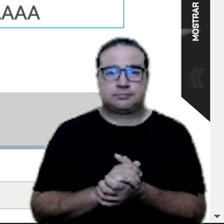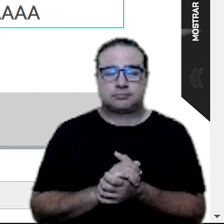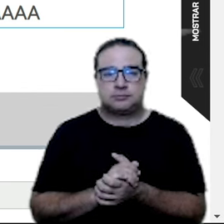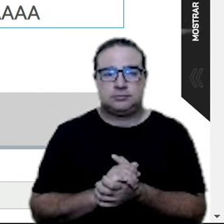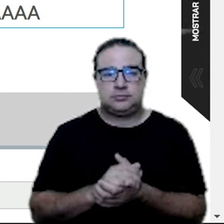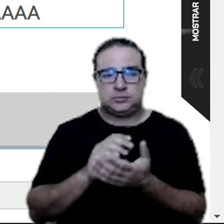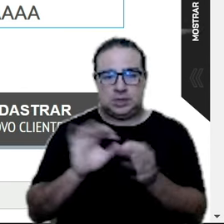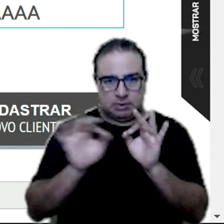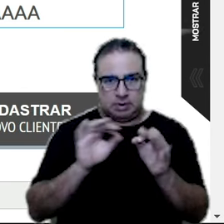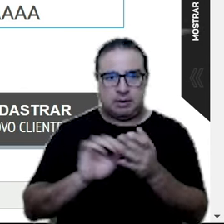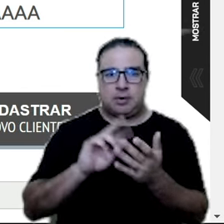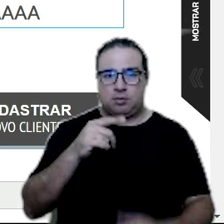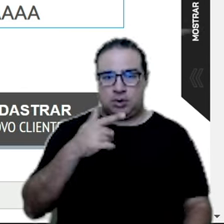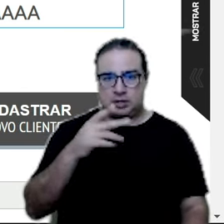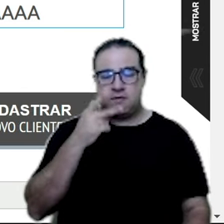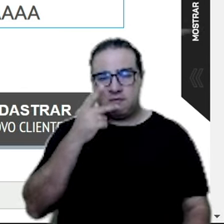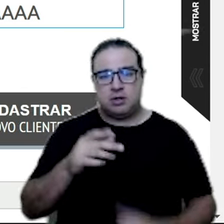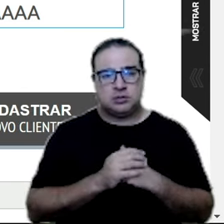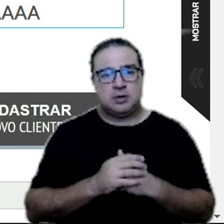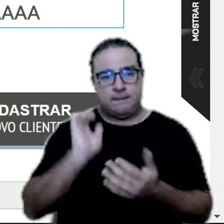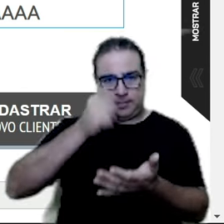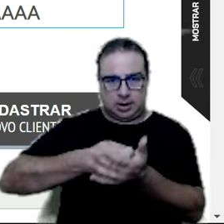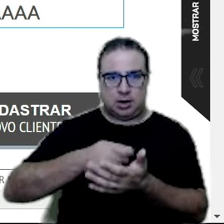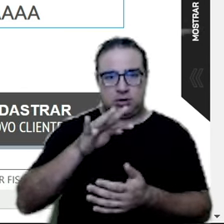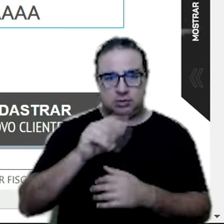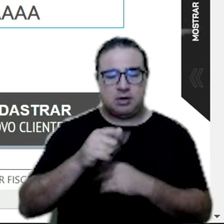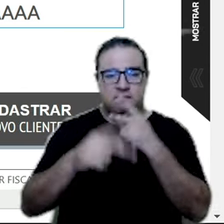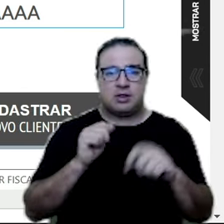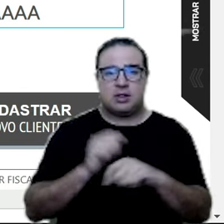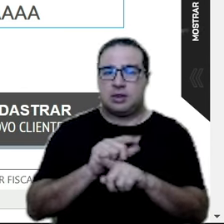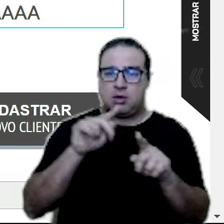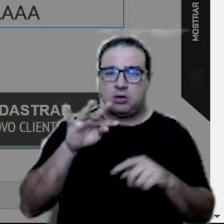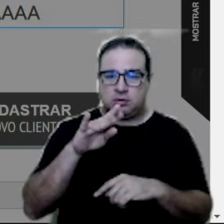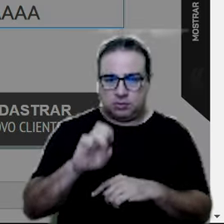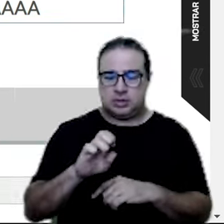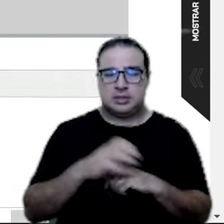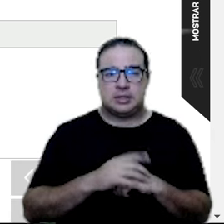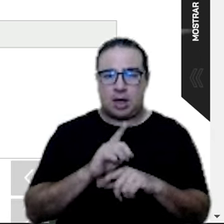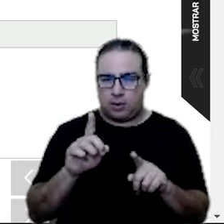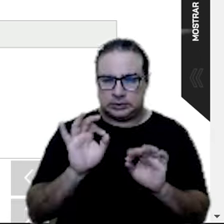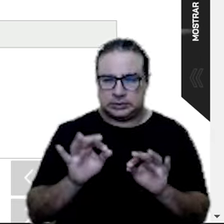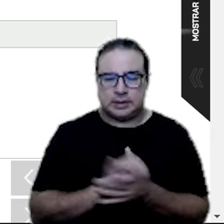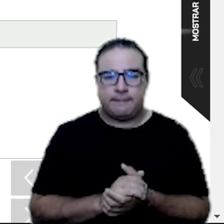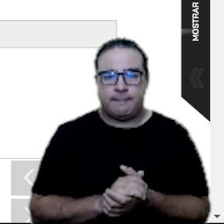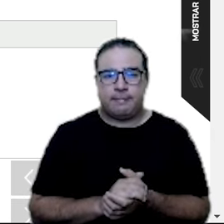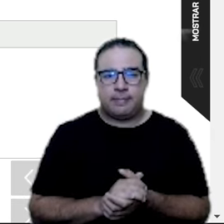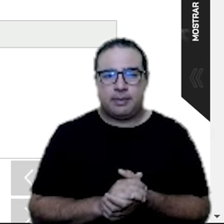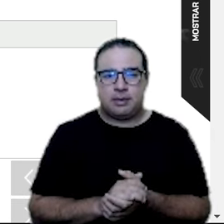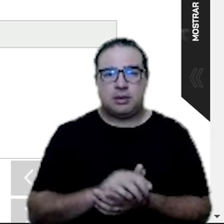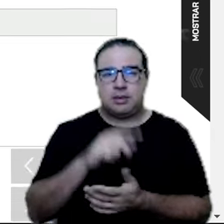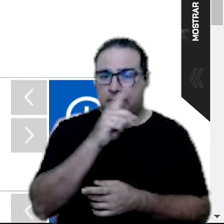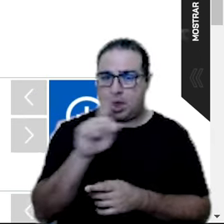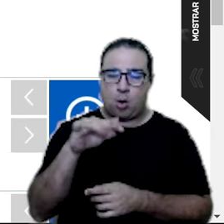destinatário logação eu falei que ele era contribuinte lá não eu falei que ele era não contribuinte né então aqui